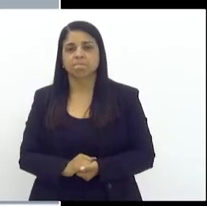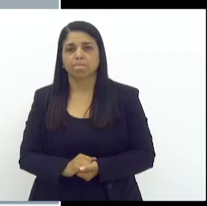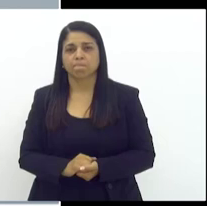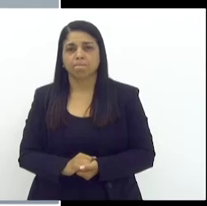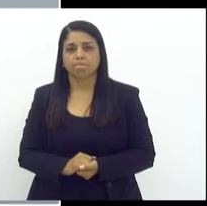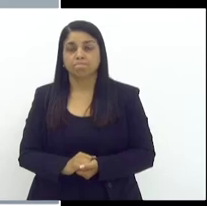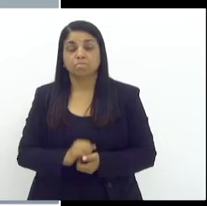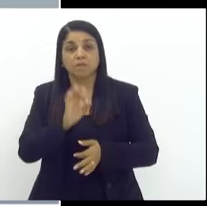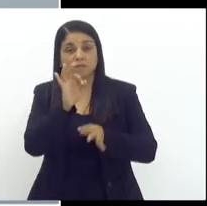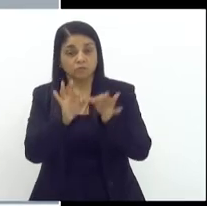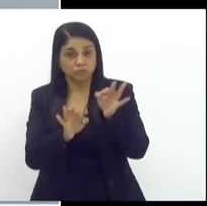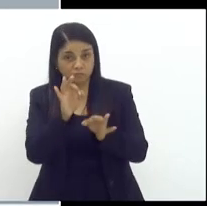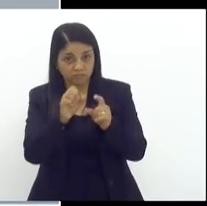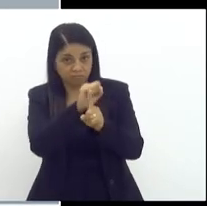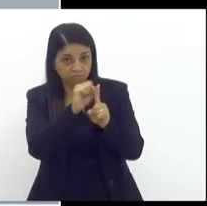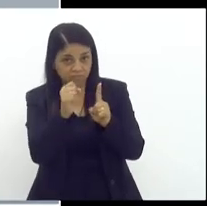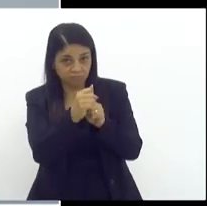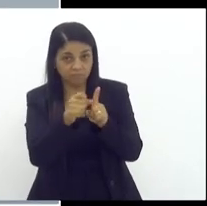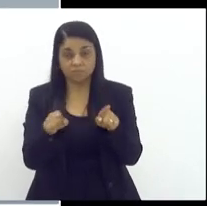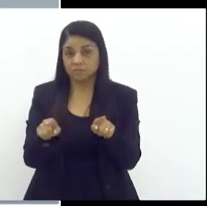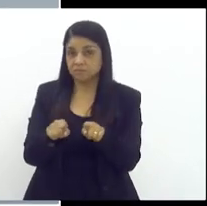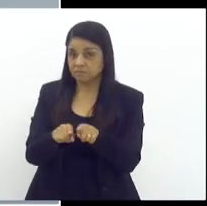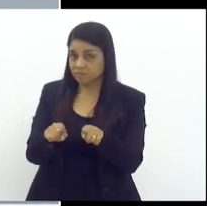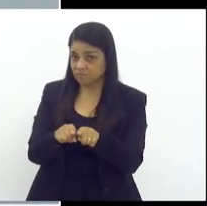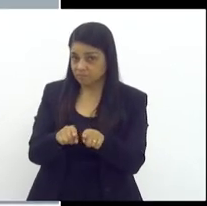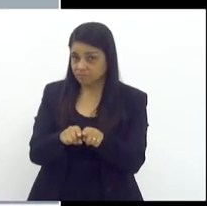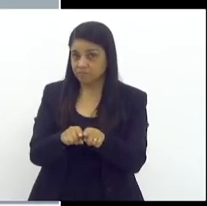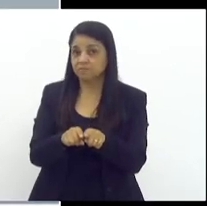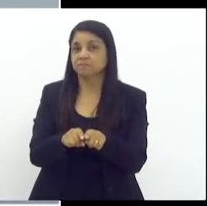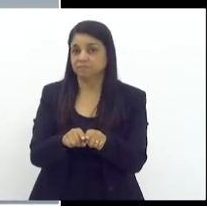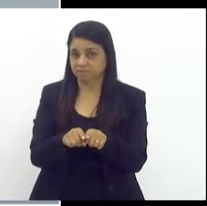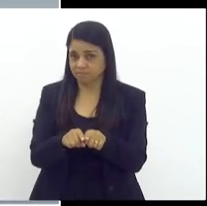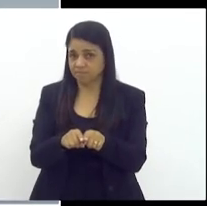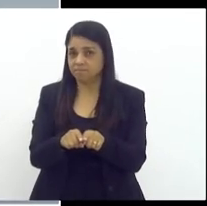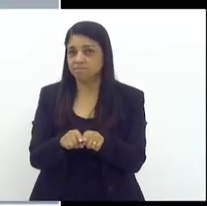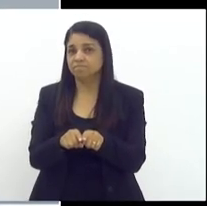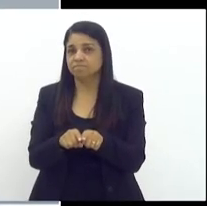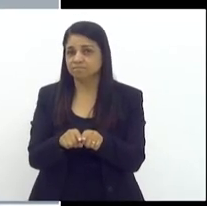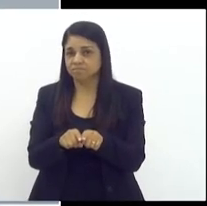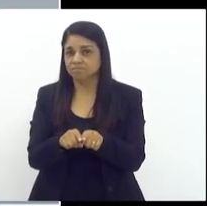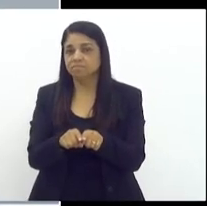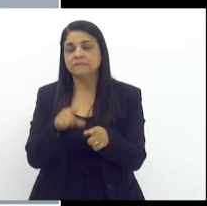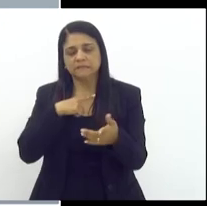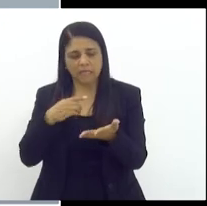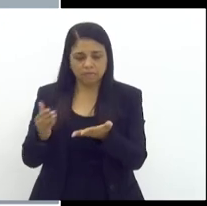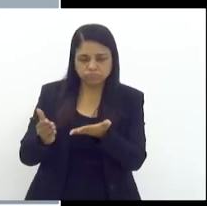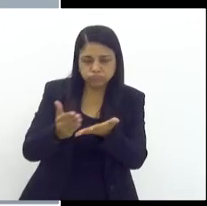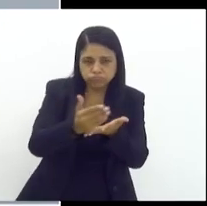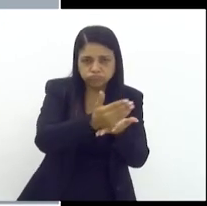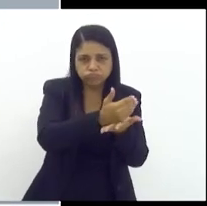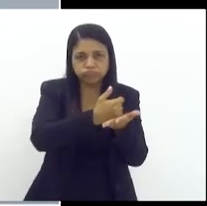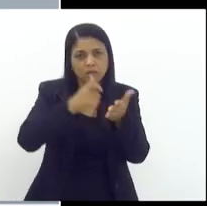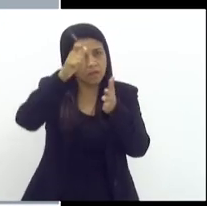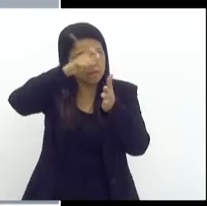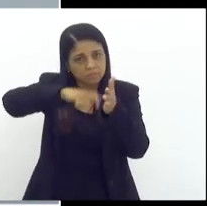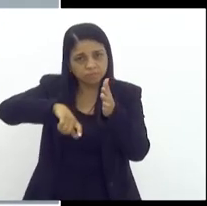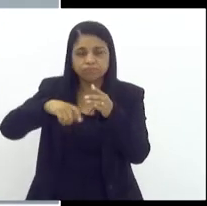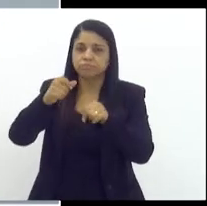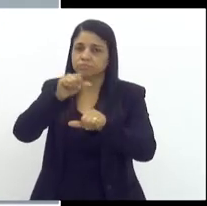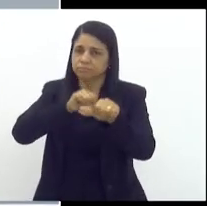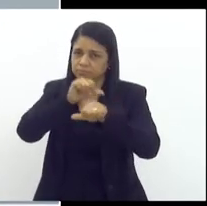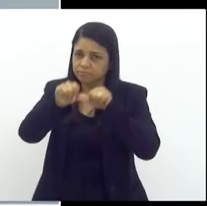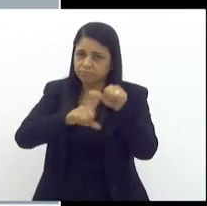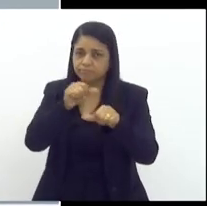bom a justiça social também envolve o sistema tributário quando envolve a justiça tributária